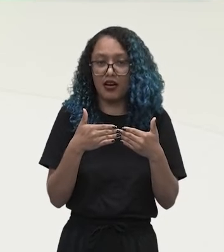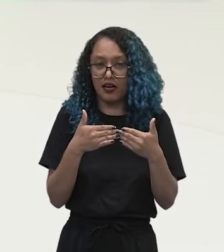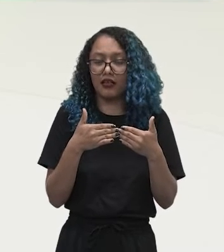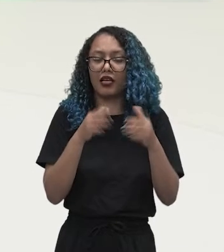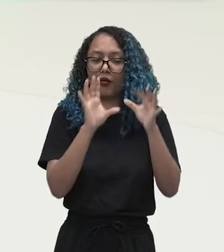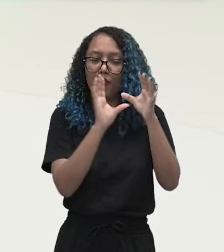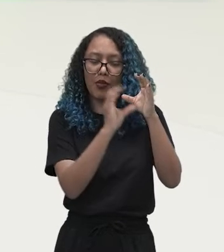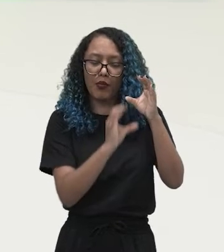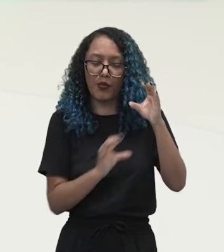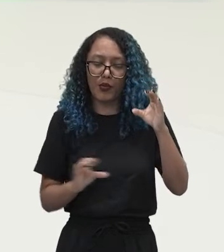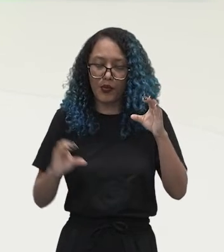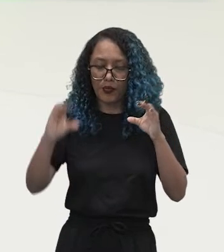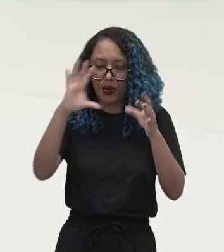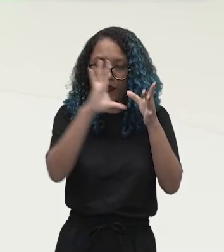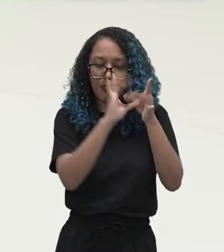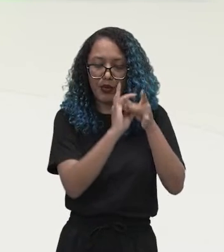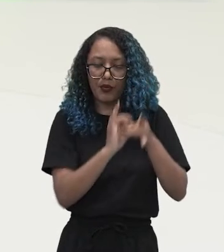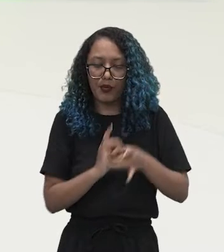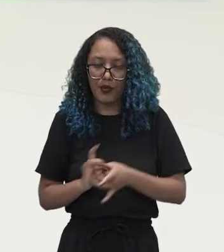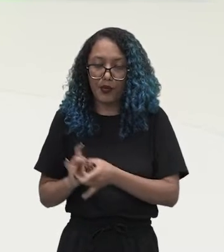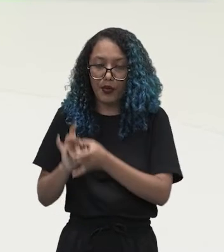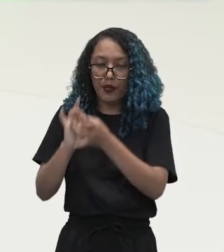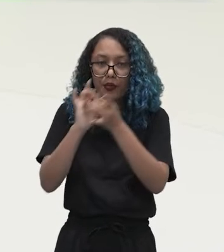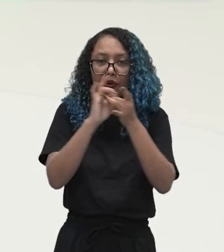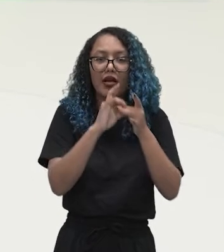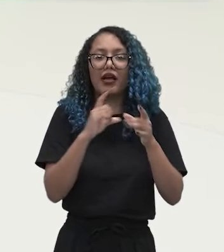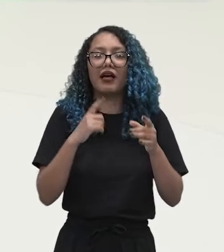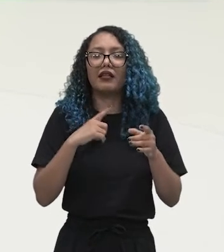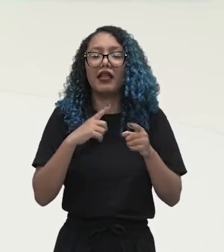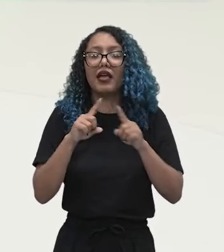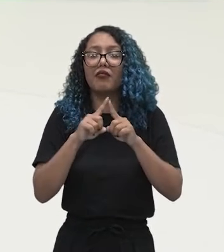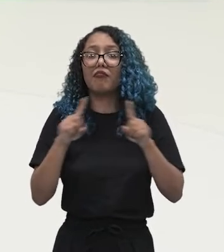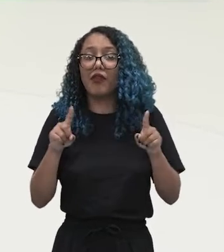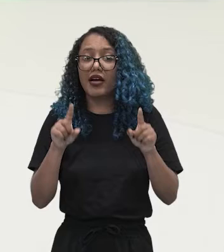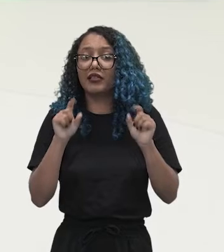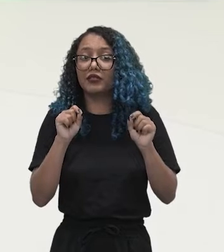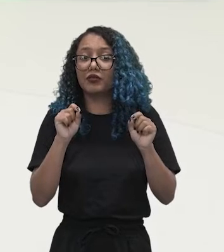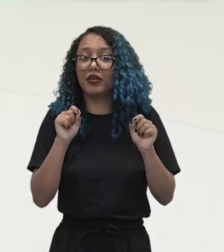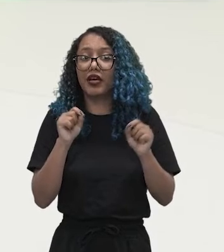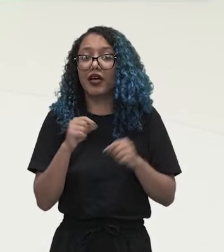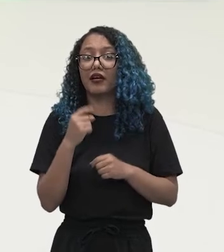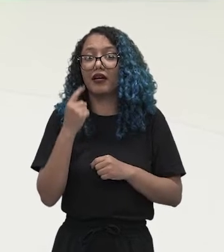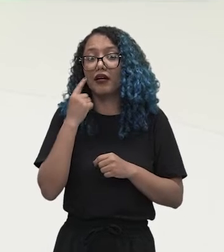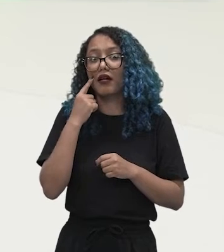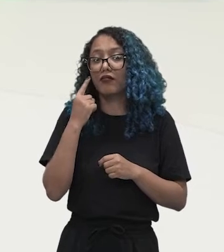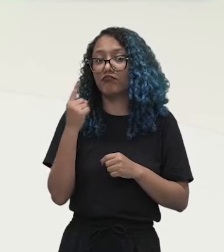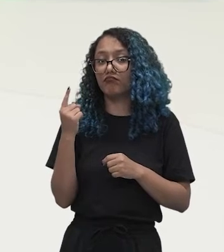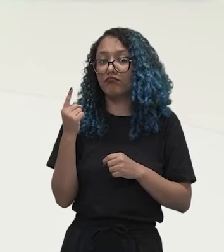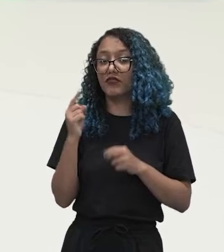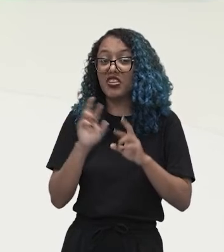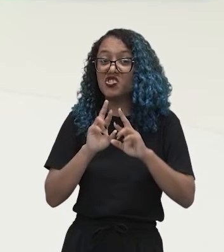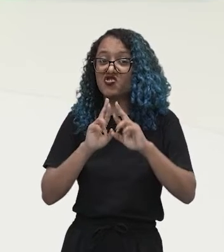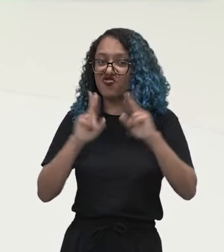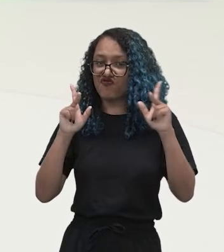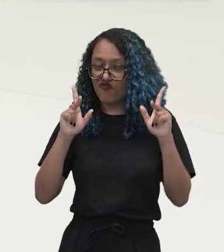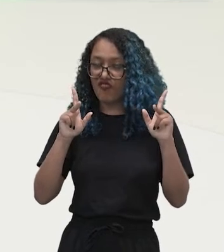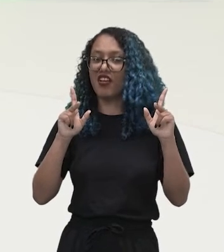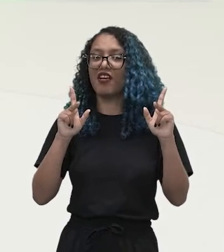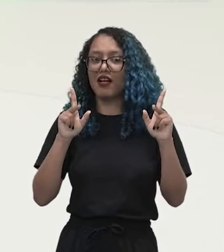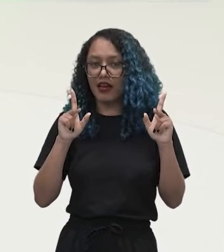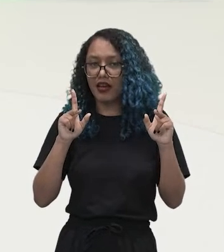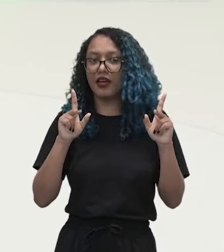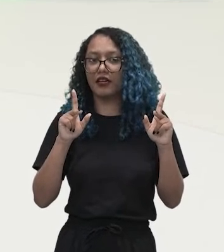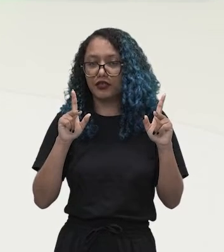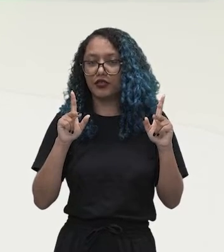que formam um ciclo diferente daqui desse tipo de ciclo, que é o anel aromático, que é o anel benzênico. Para